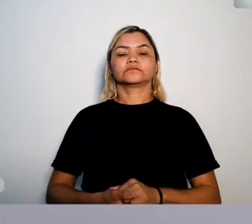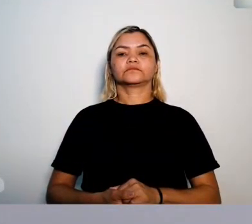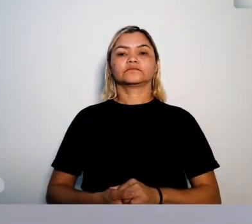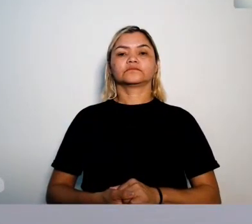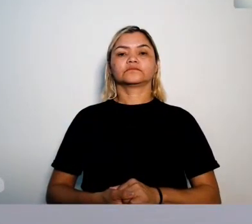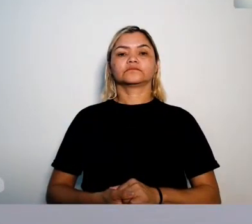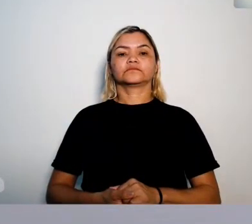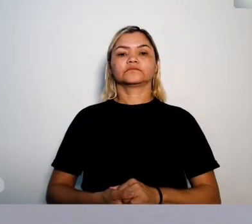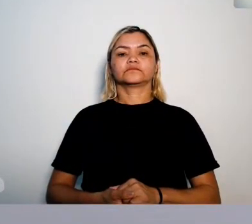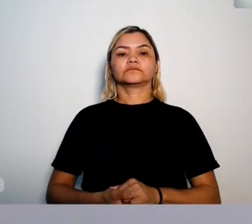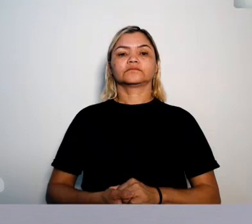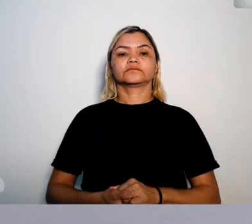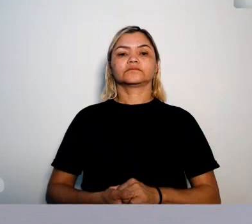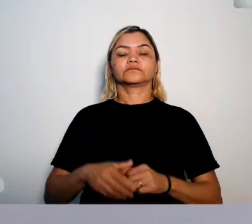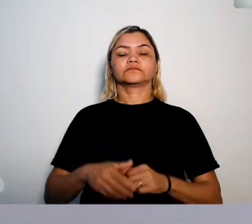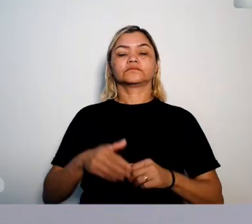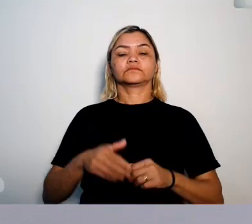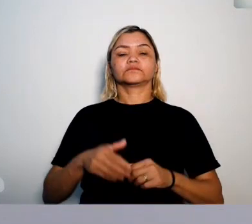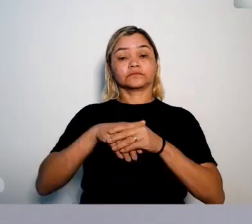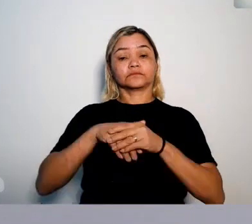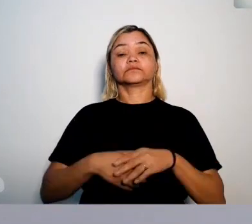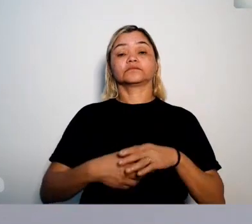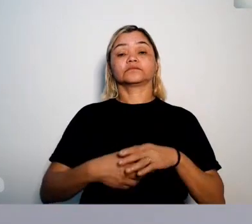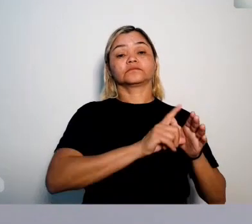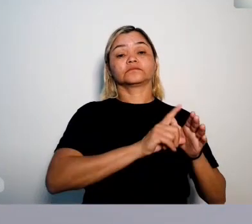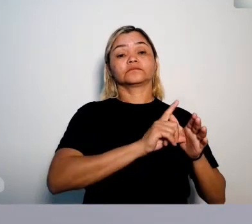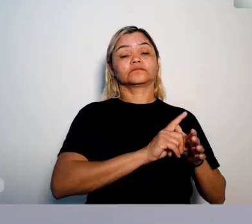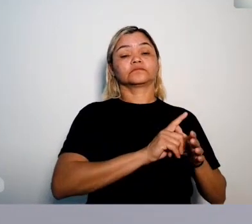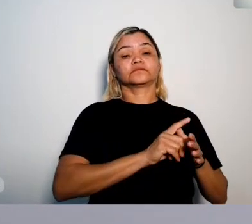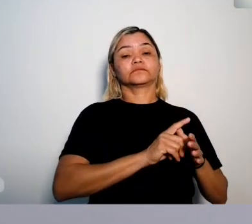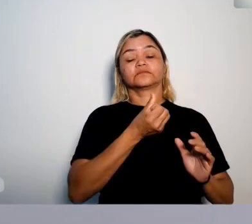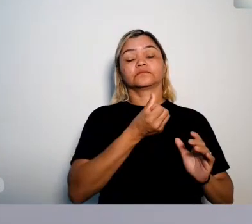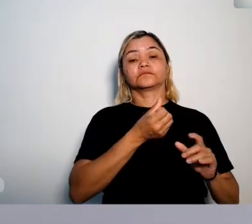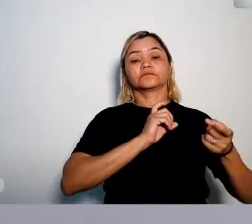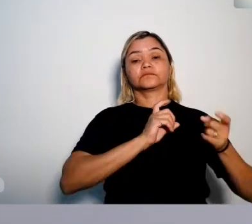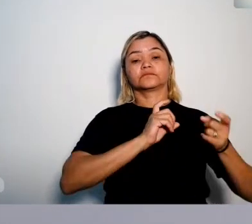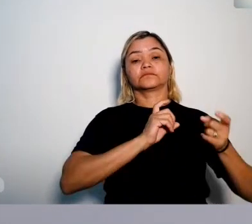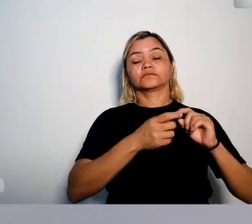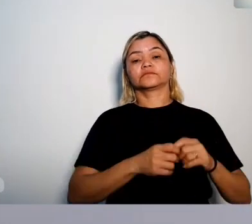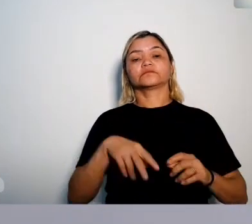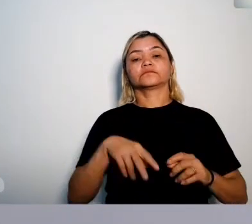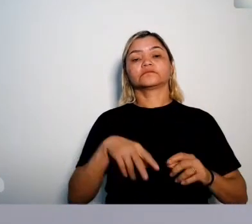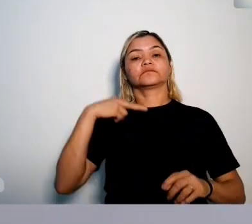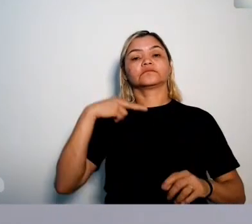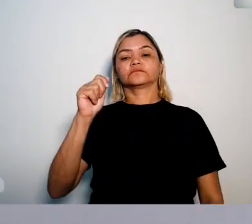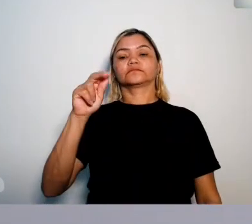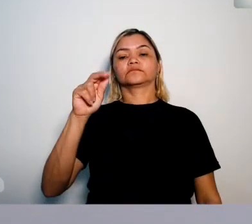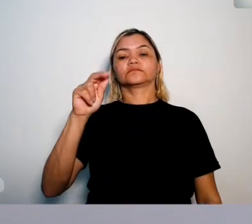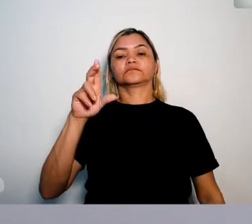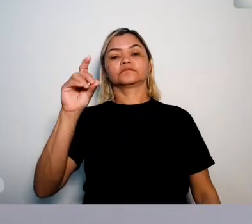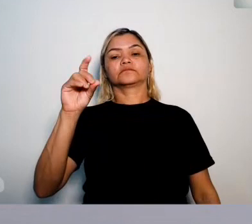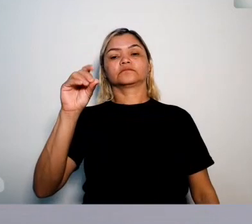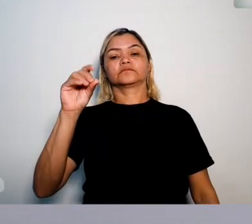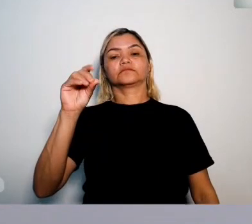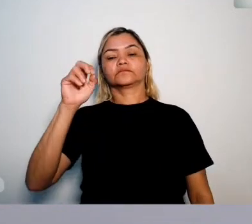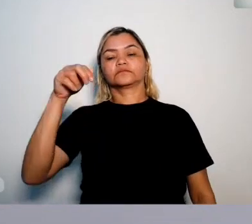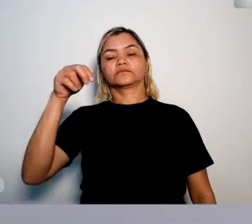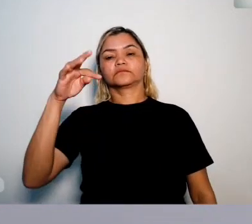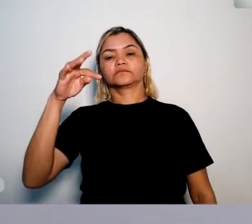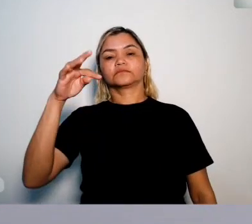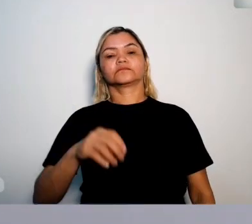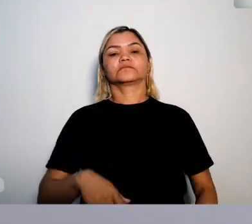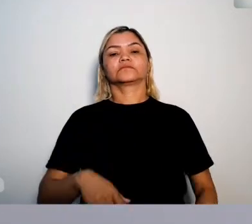de adiamento por 6 sessões do vereador Paulo Renato. Senhor presidente, o senhor vai colocar em votação, eu estou pedindo questão de ordem pelo